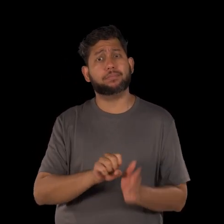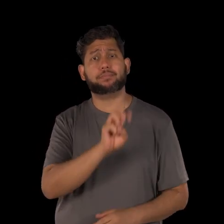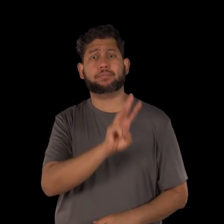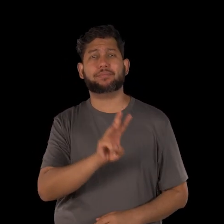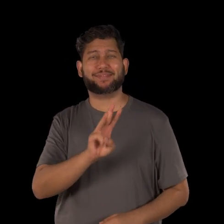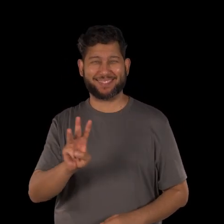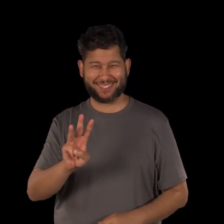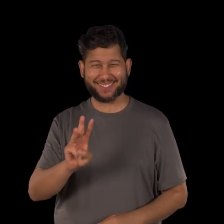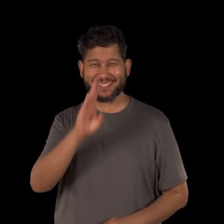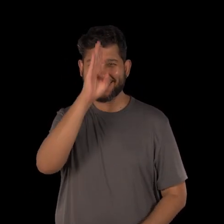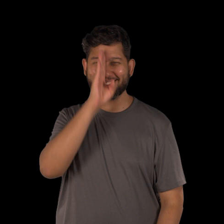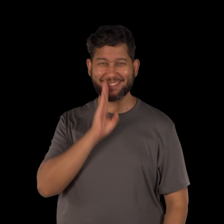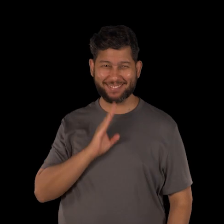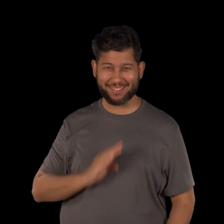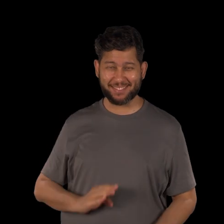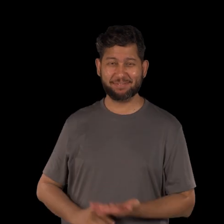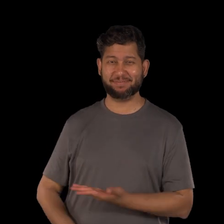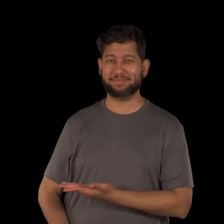site da Bela Vista,